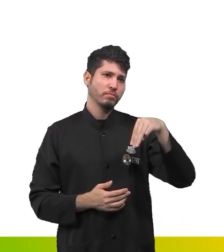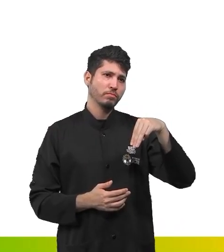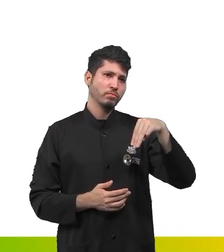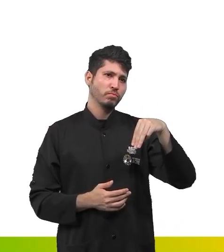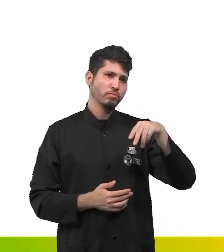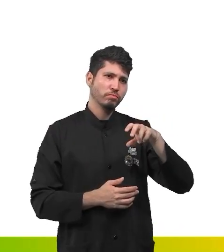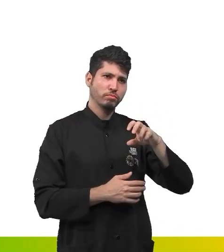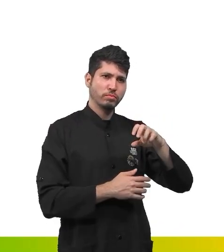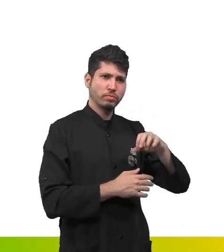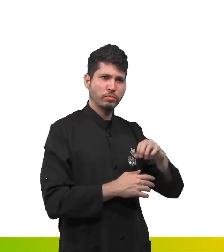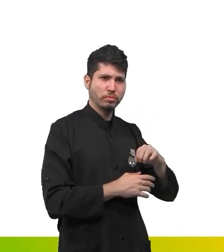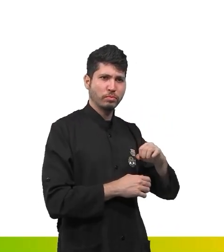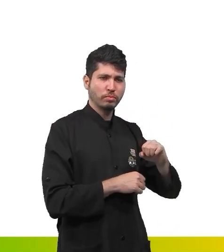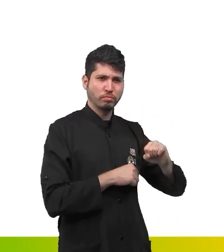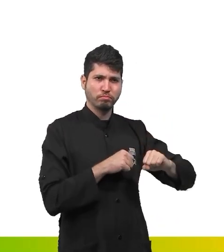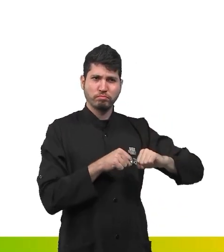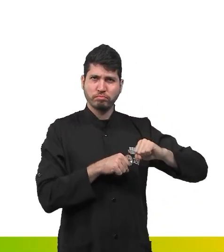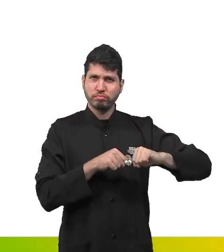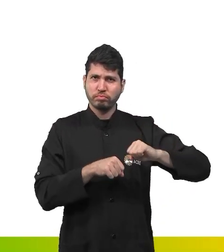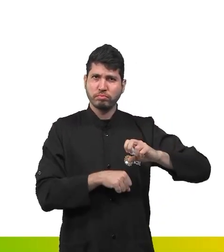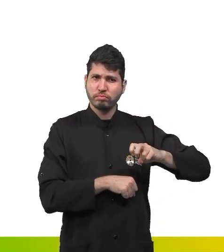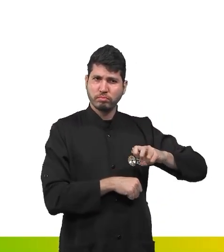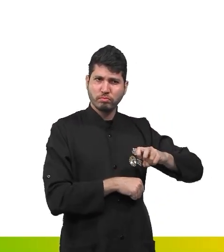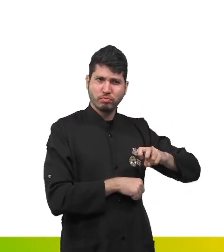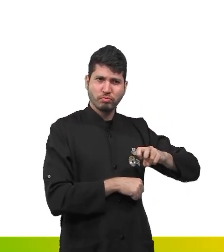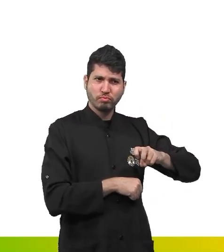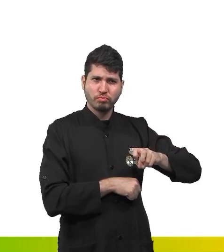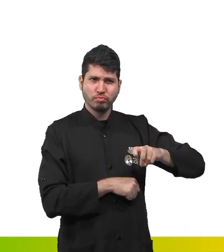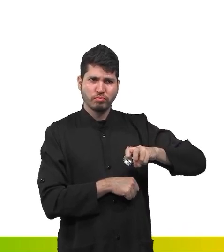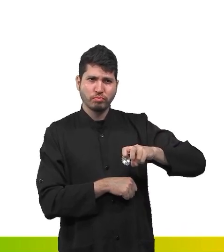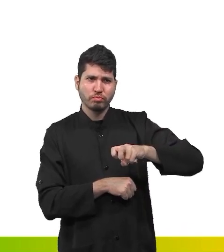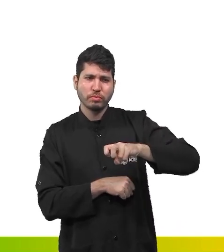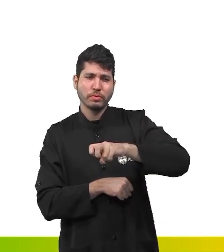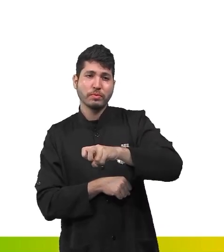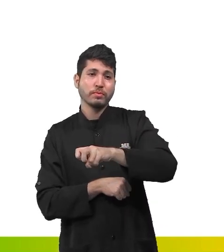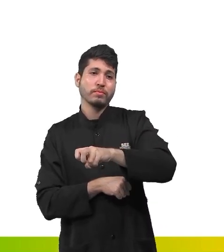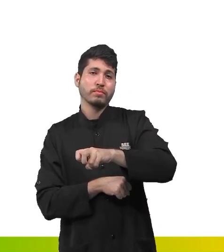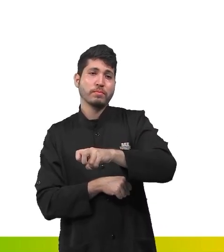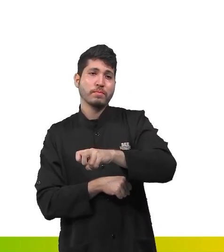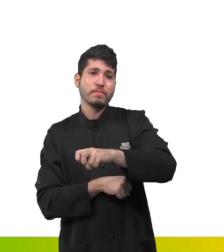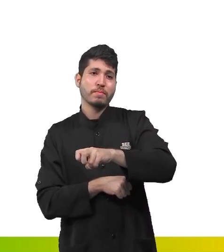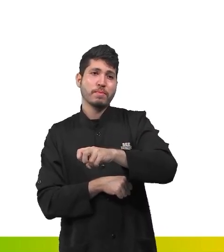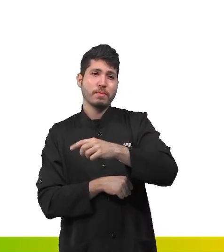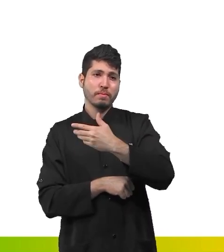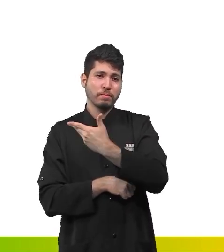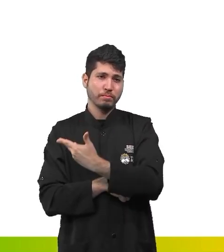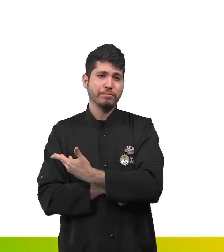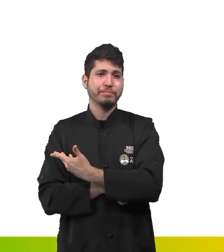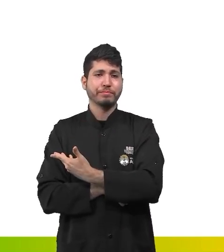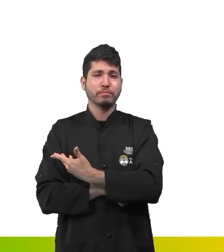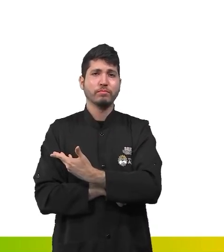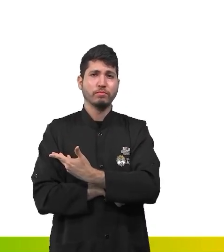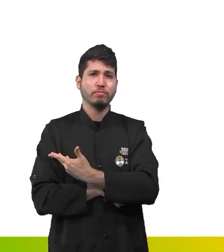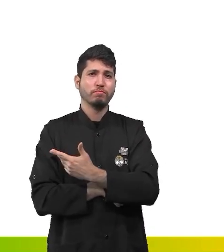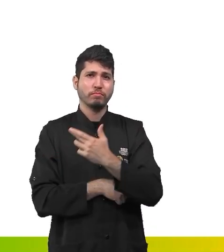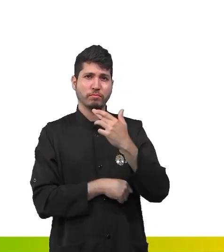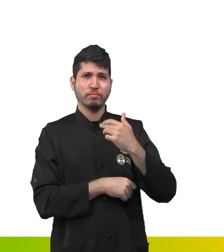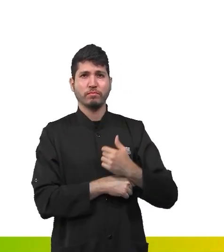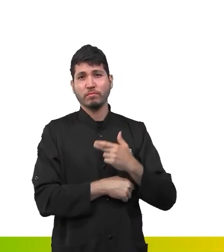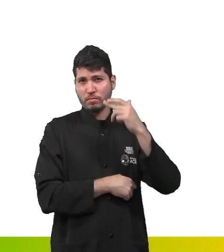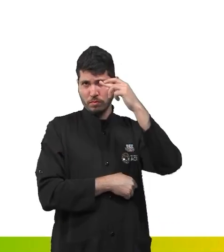Se a velocidade aumentou para 45, nesse caso, o tempo diminuiu para 10. Observem aqui,